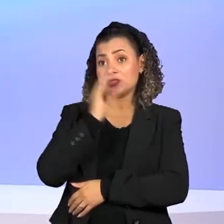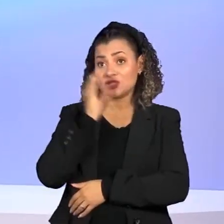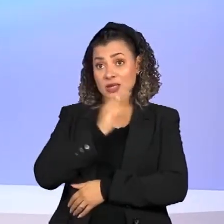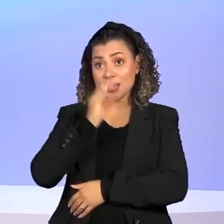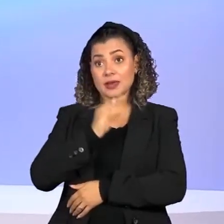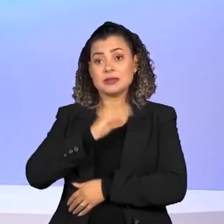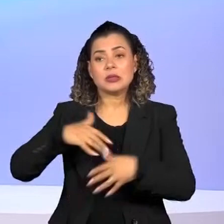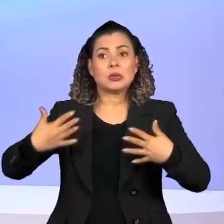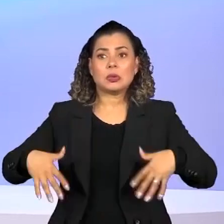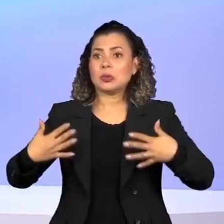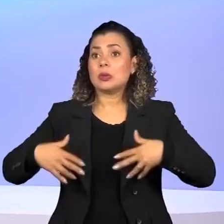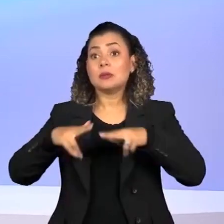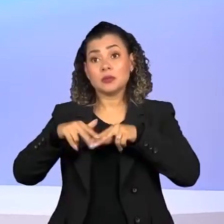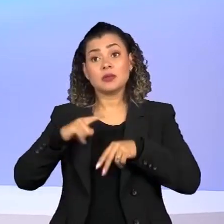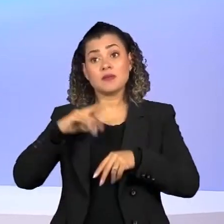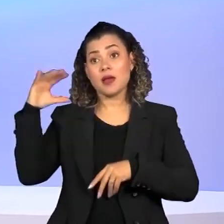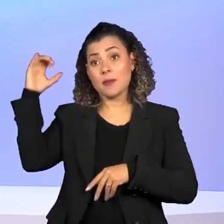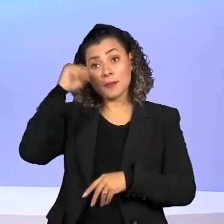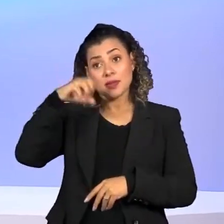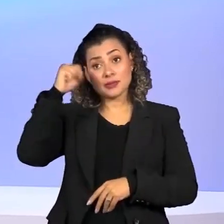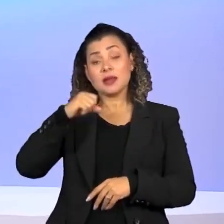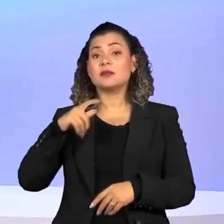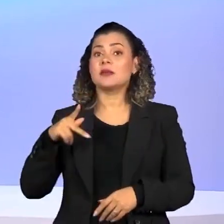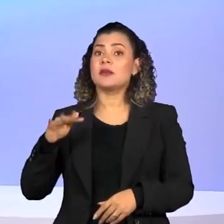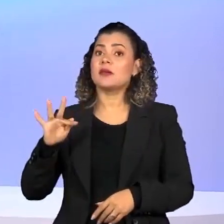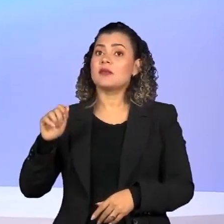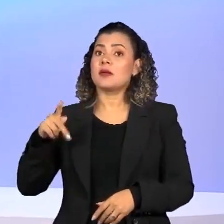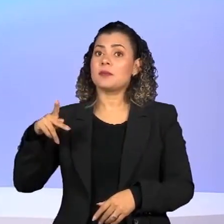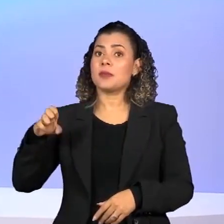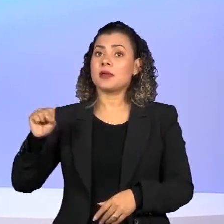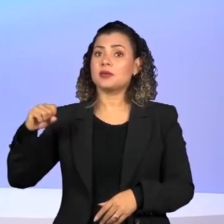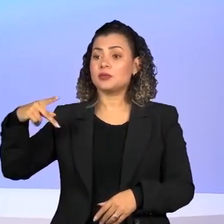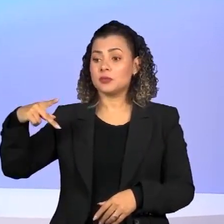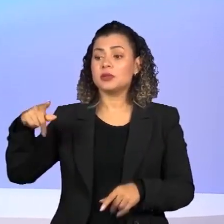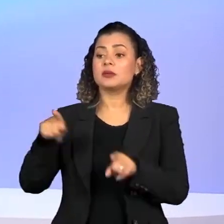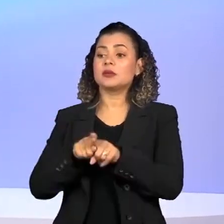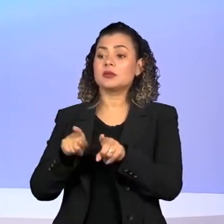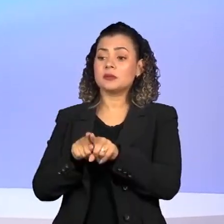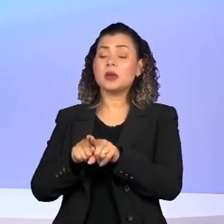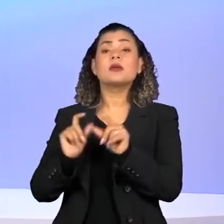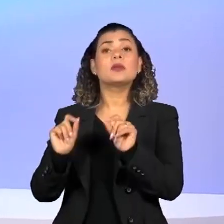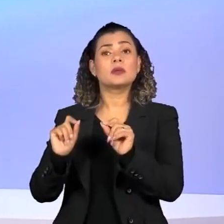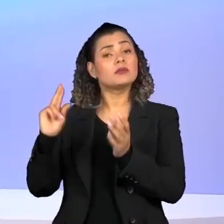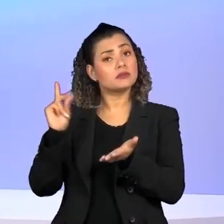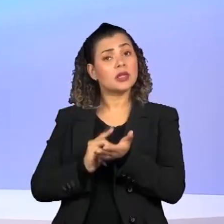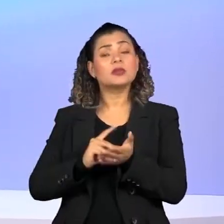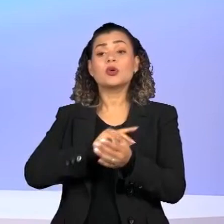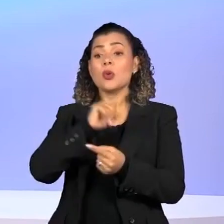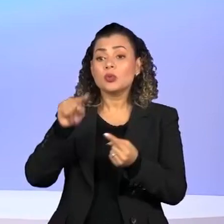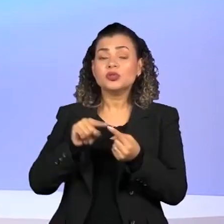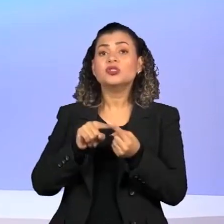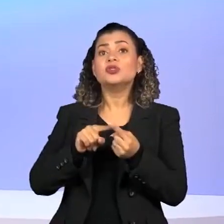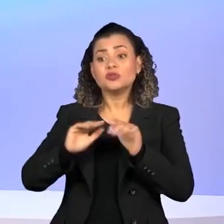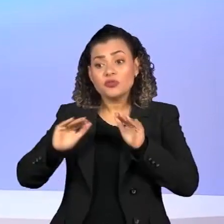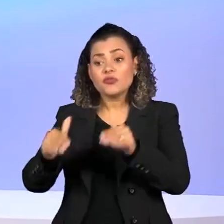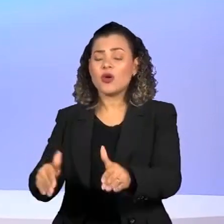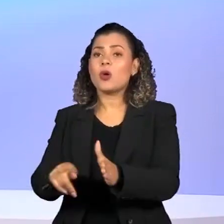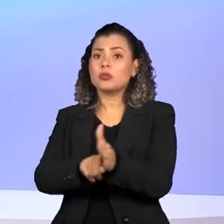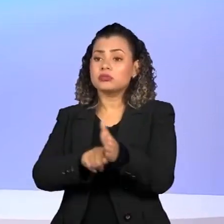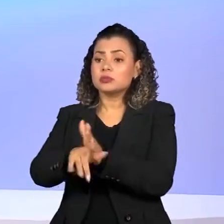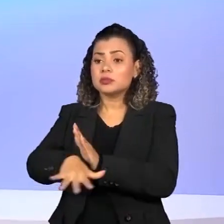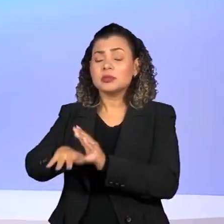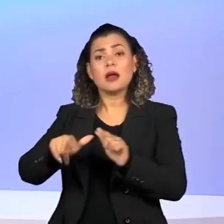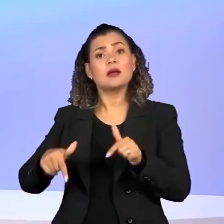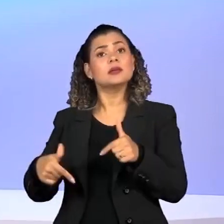é deixaram algum tipo de aprendizado para talvez se antecipar nessas pesquisas tem alguma coisa objetiva que vocês